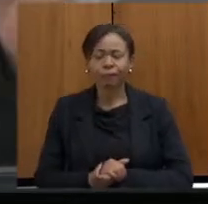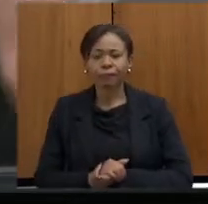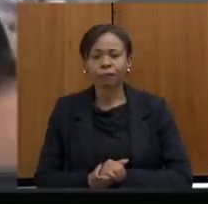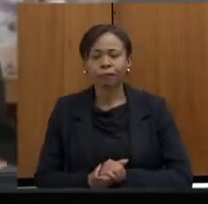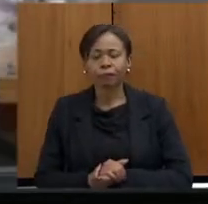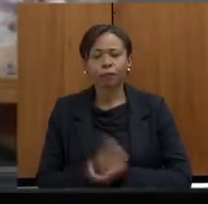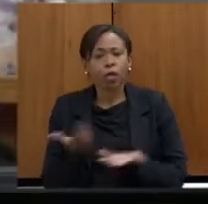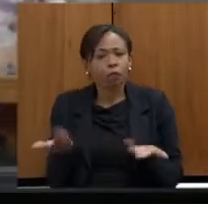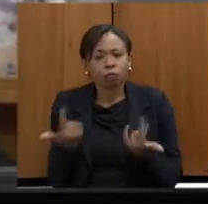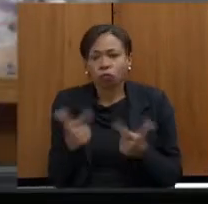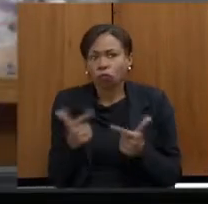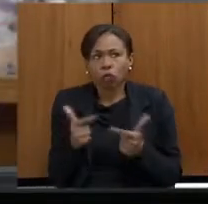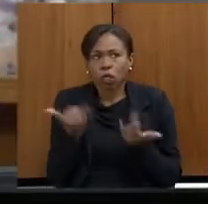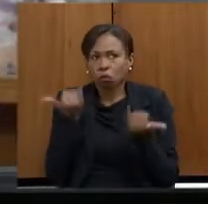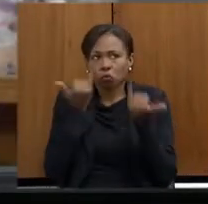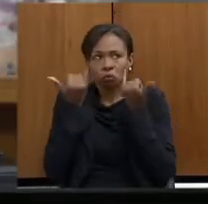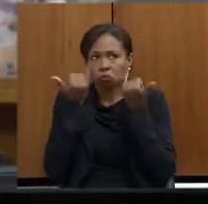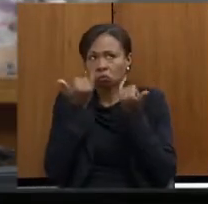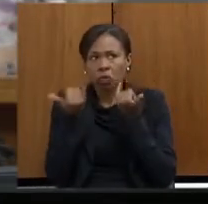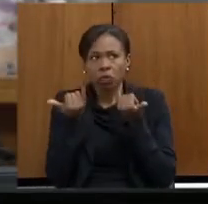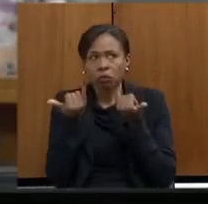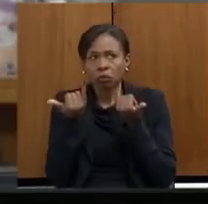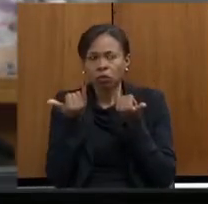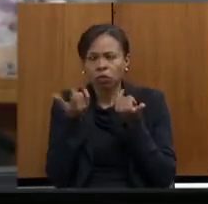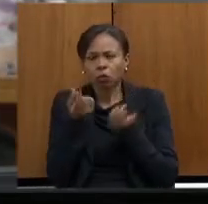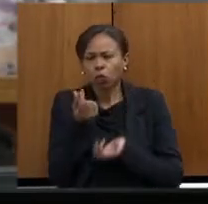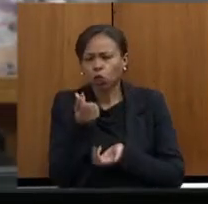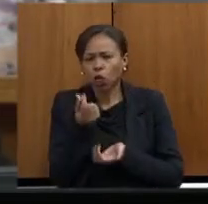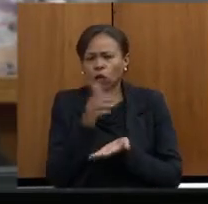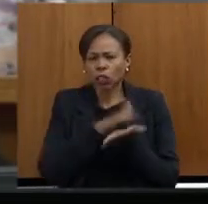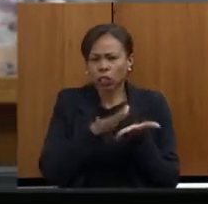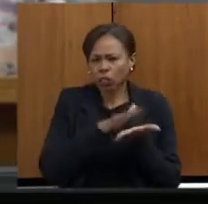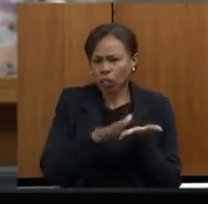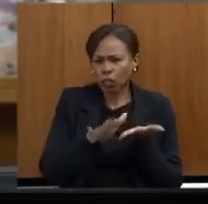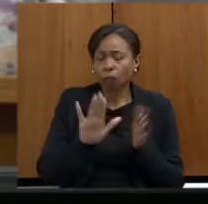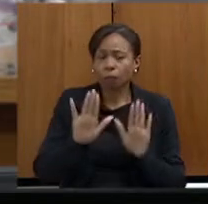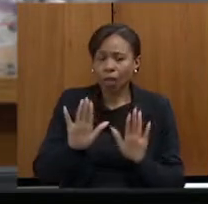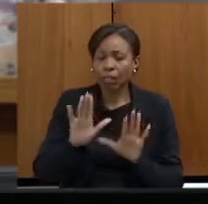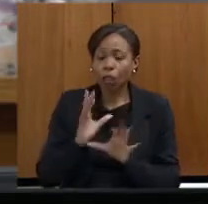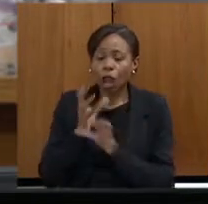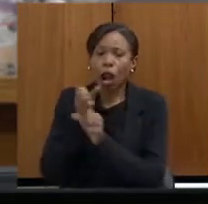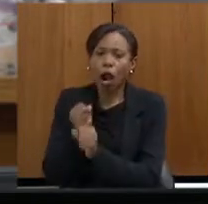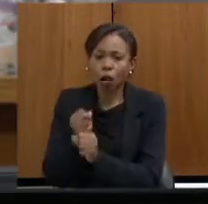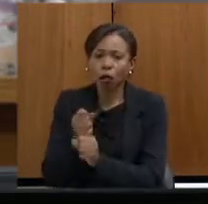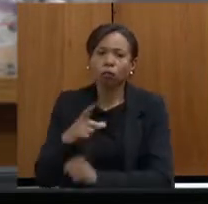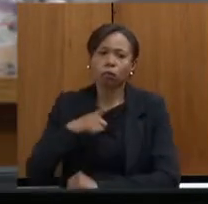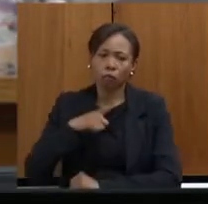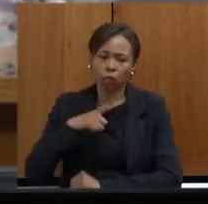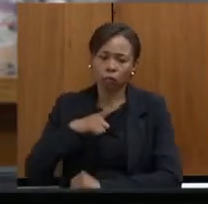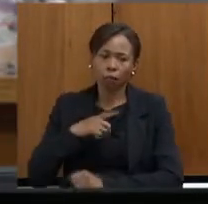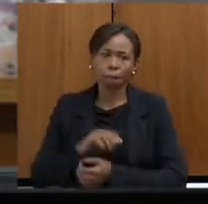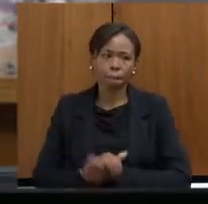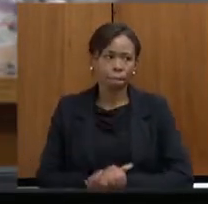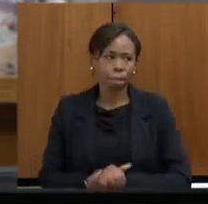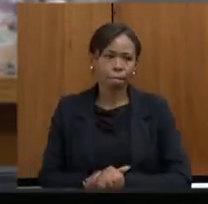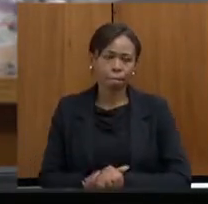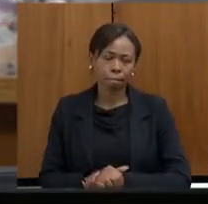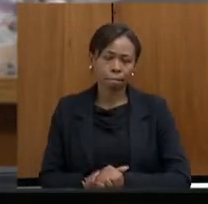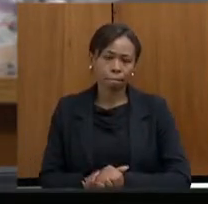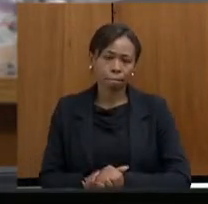Eu não tenho dados liquidados, mas eu tenho dados empenhados. E aí eu gosto